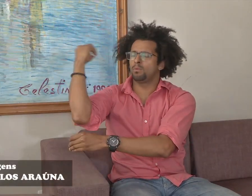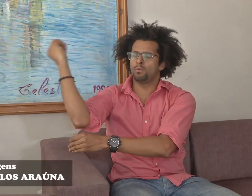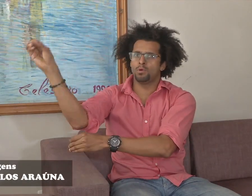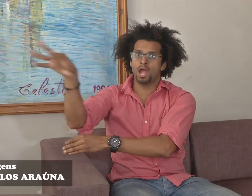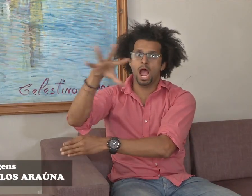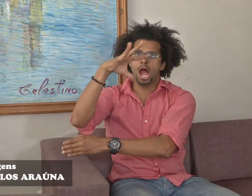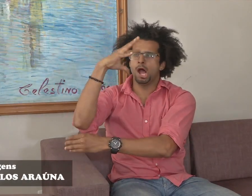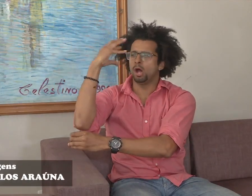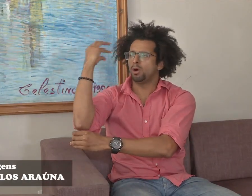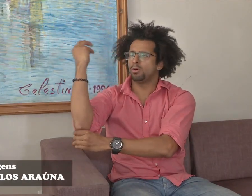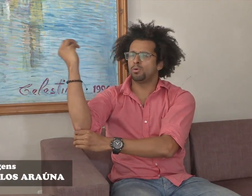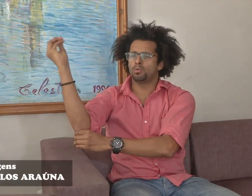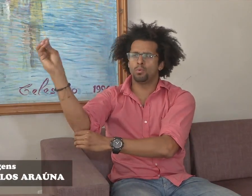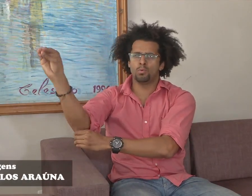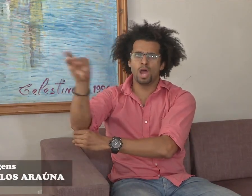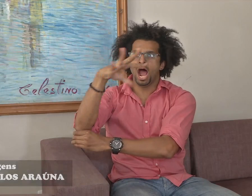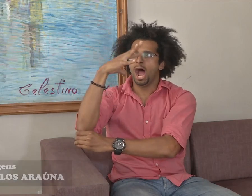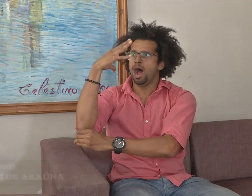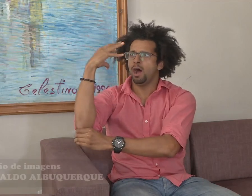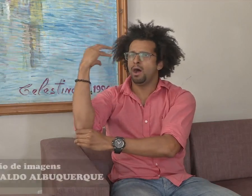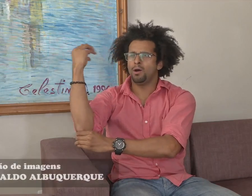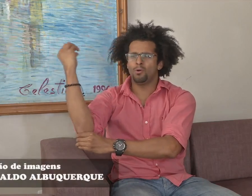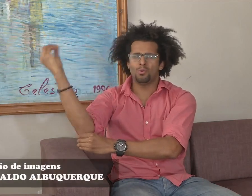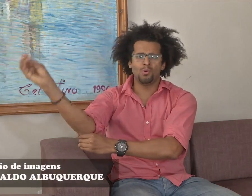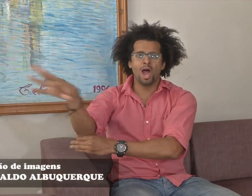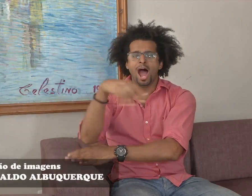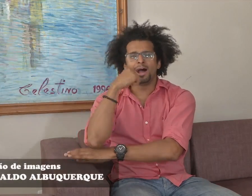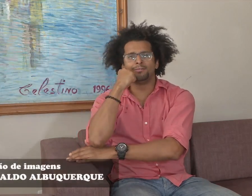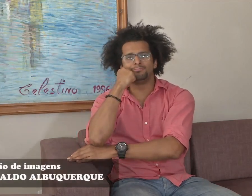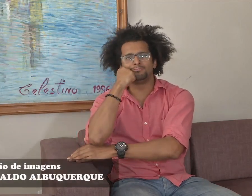O farol está piscando